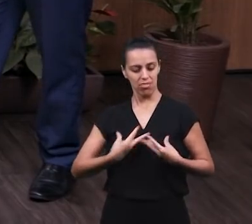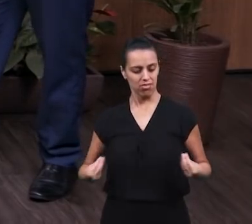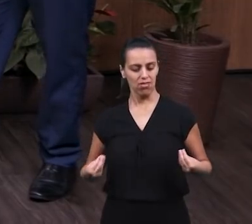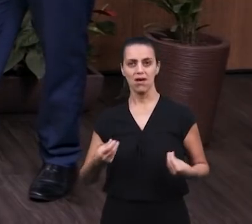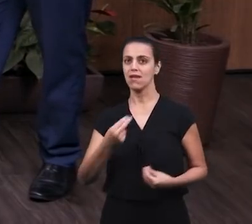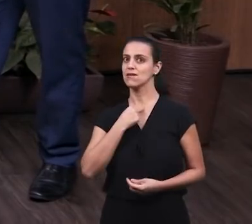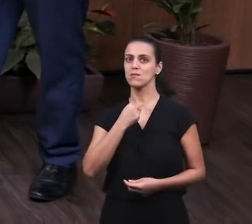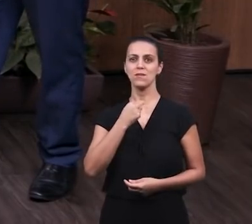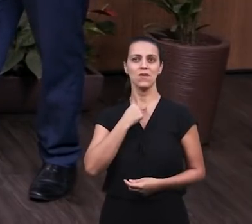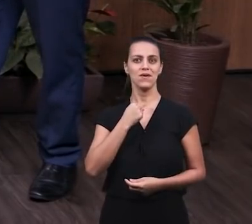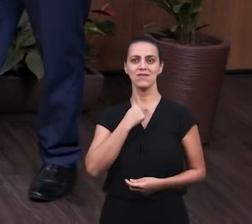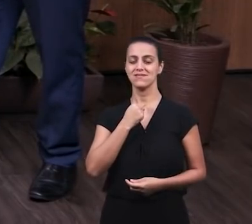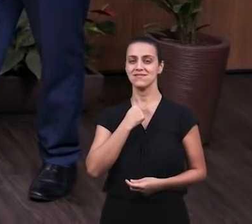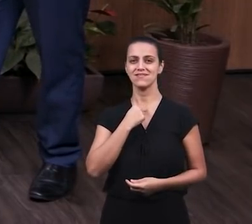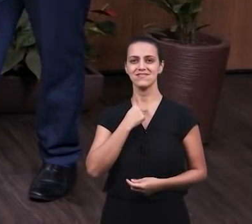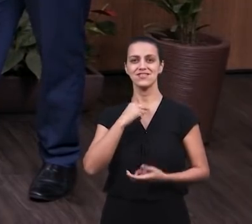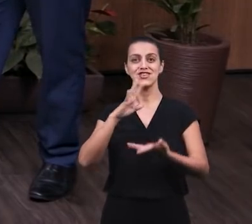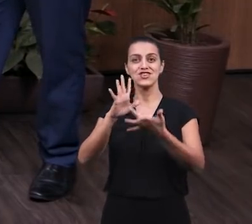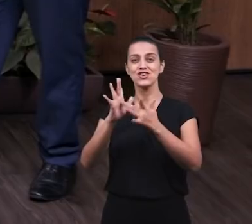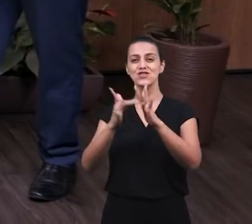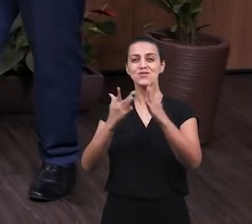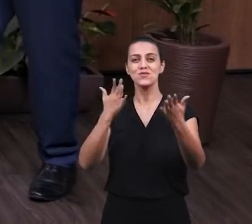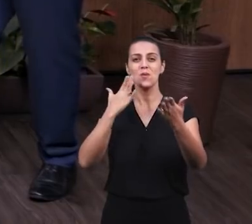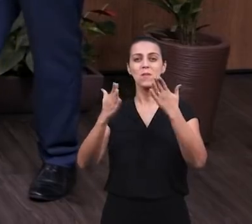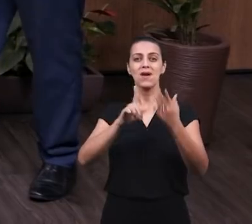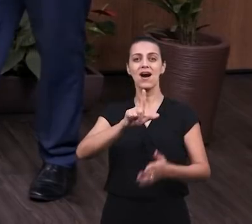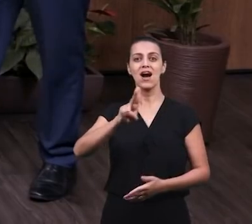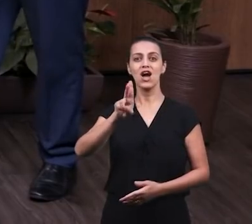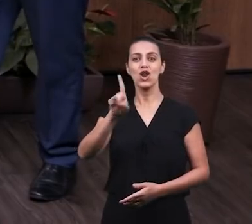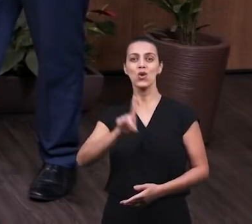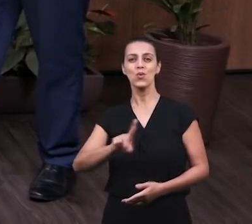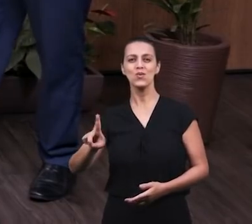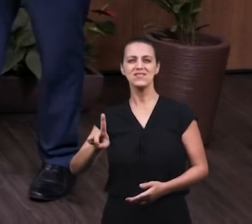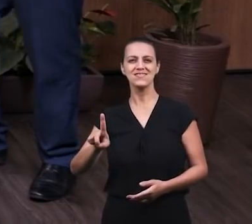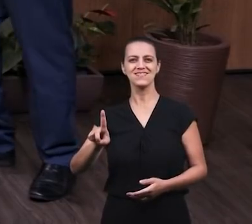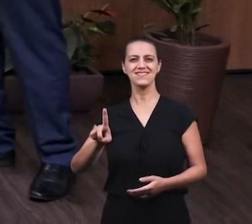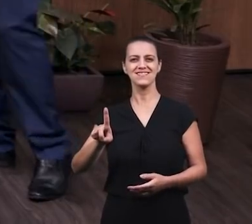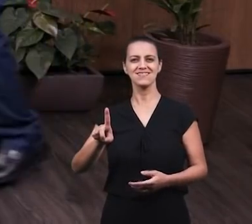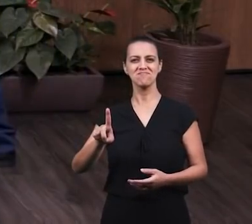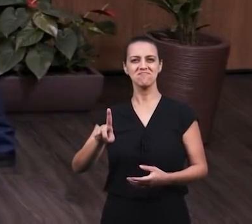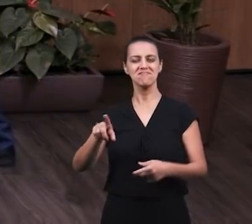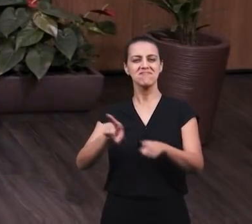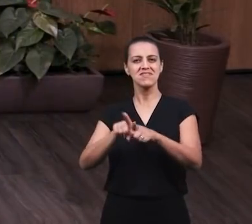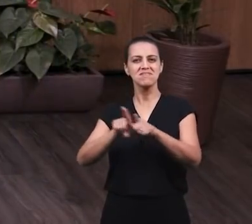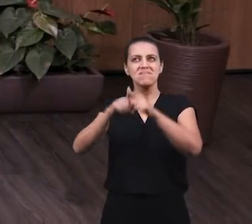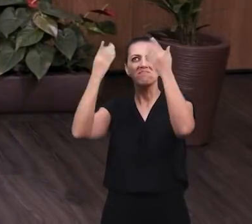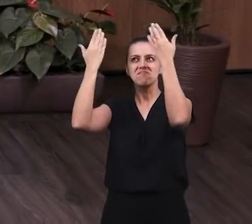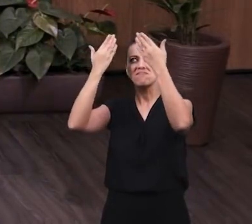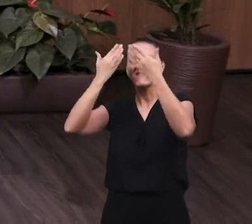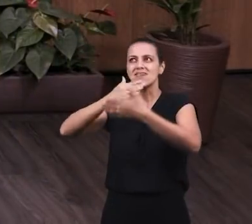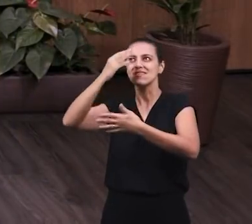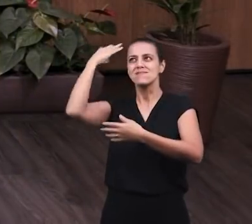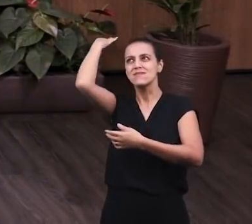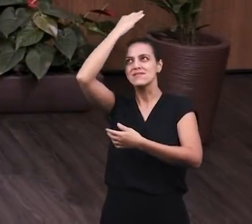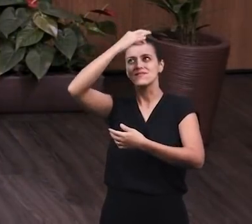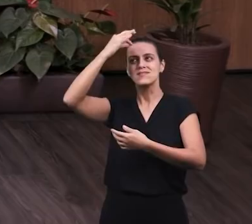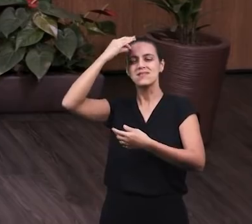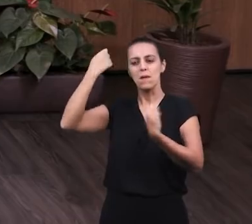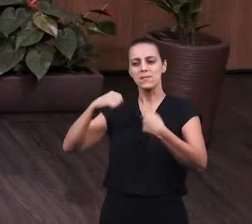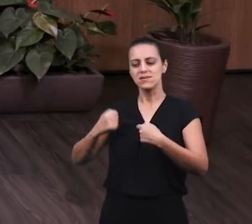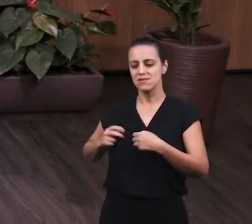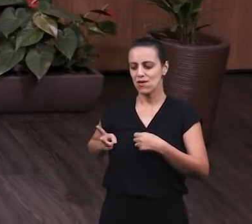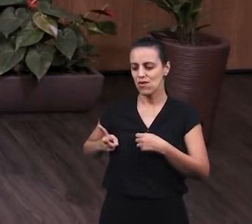revelação. É Jesus, a luz do mundo. A presença do Espírito Santo, ou seja, é um